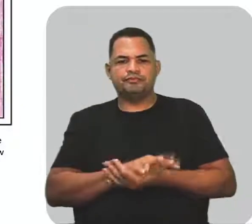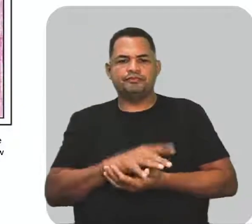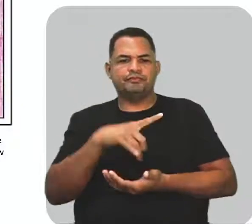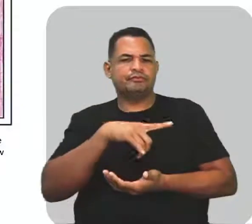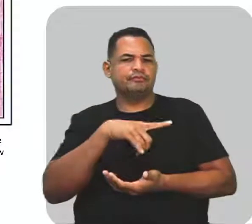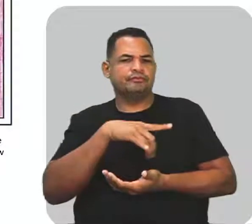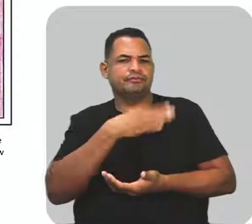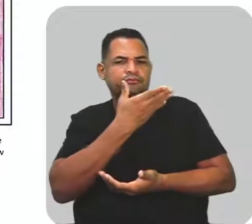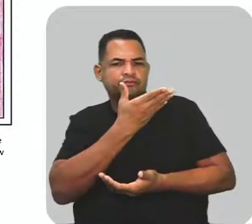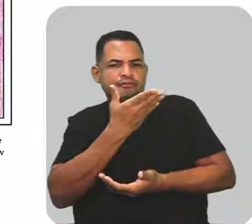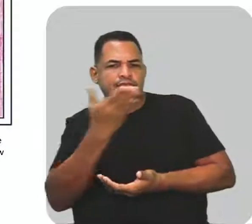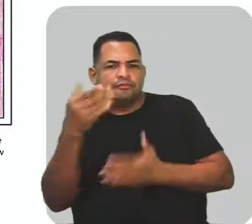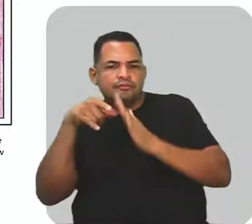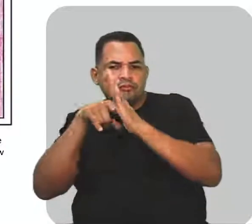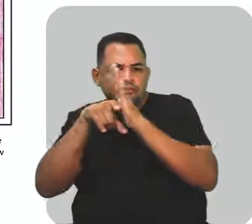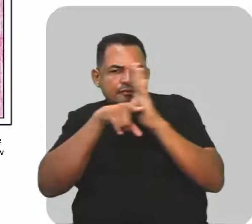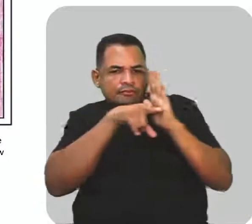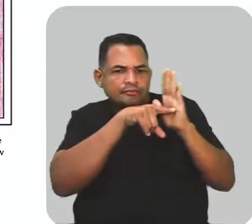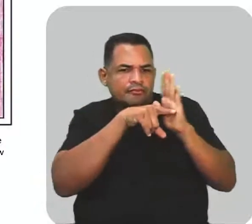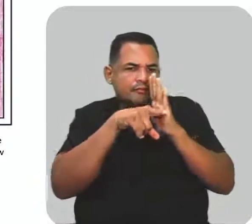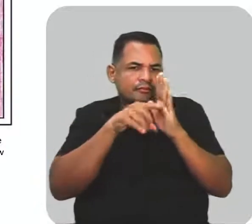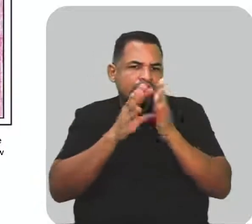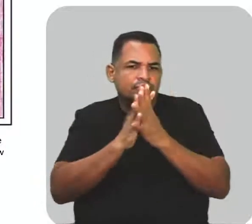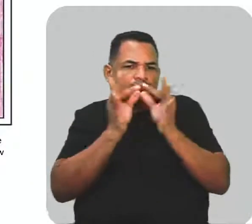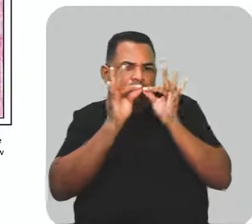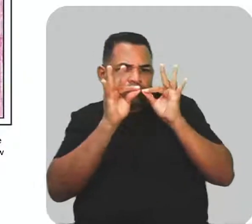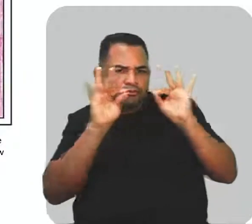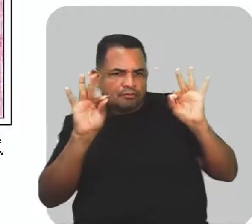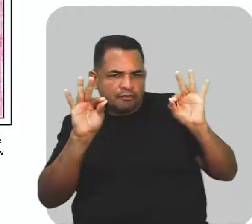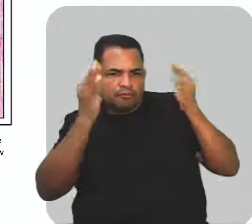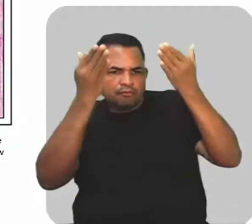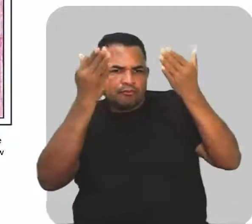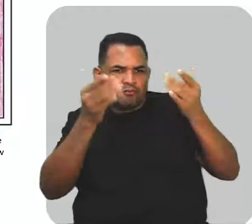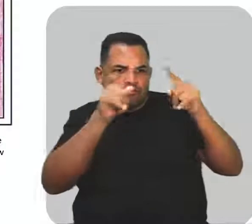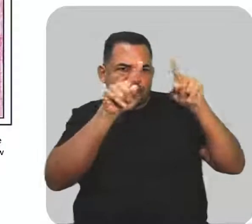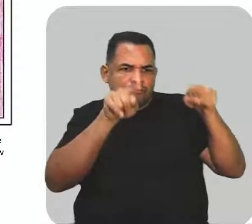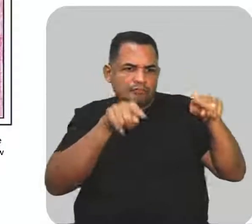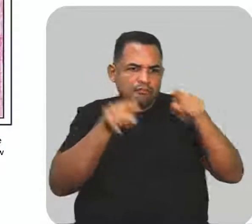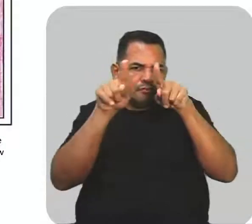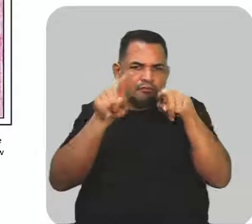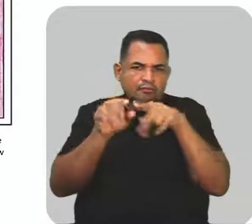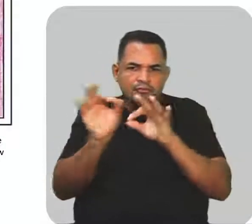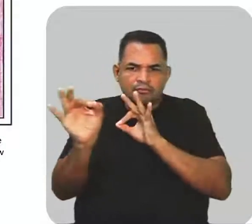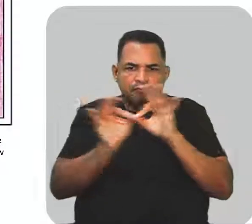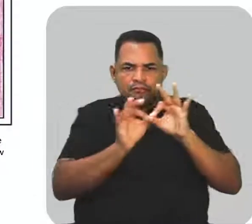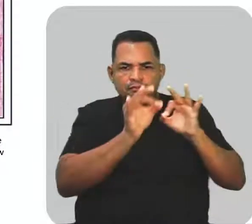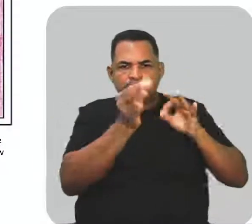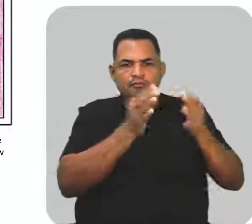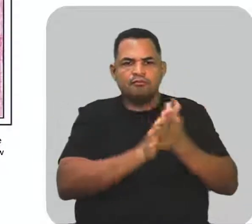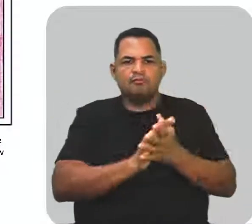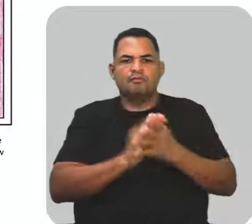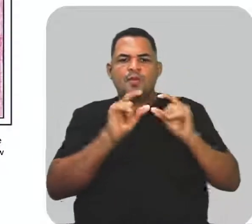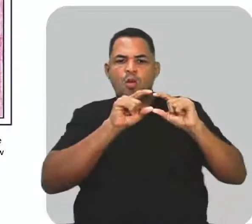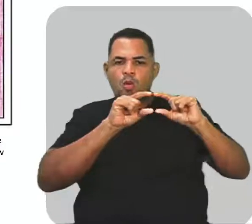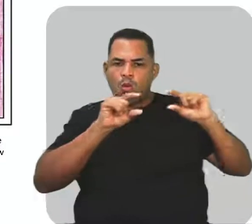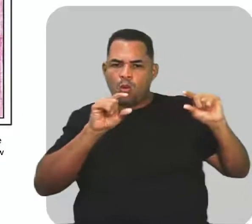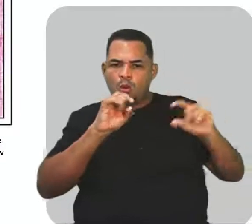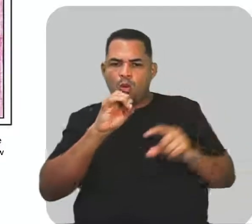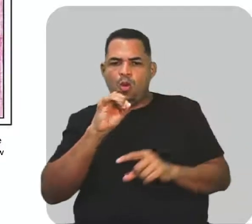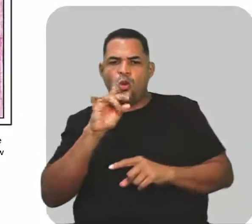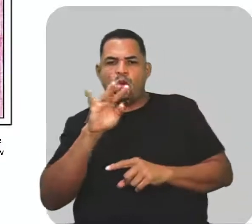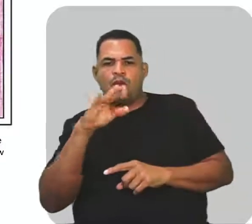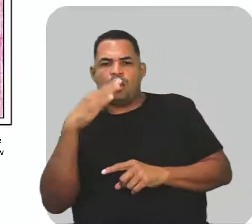estamos aqui analisando sintaticamente a construção de uma oração,